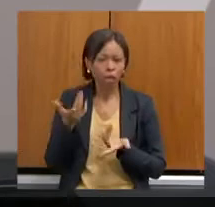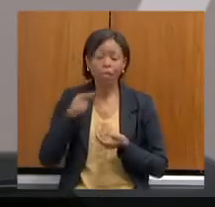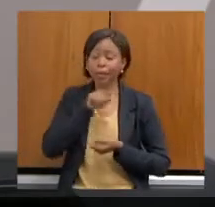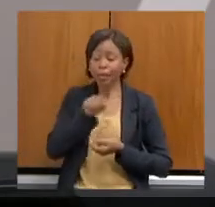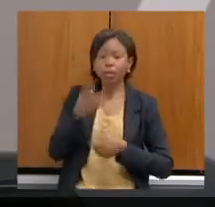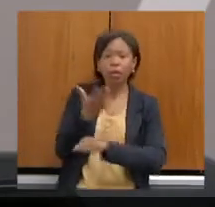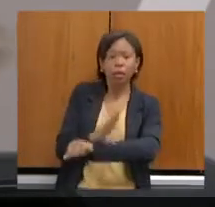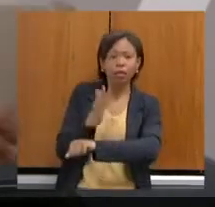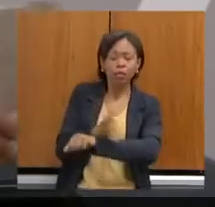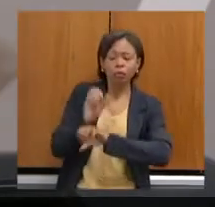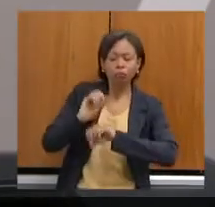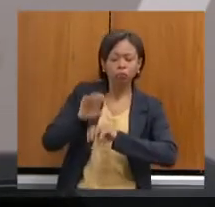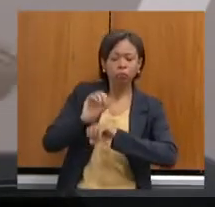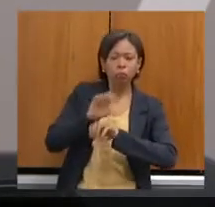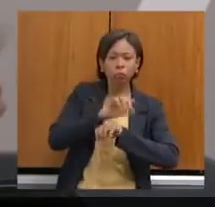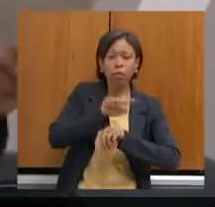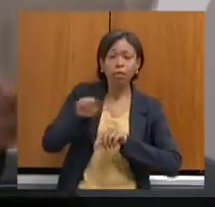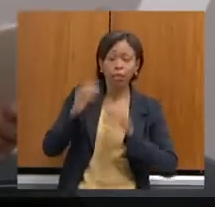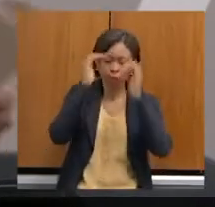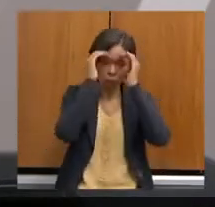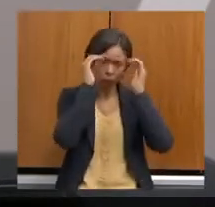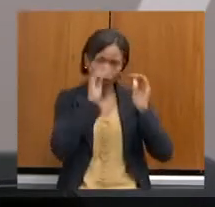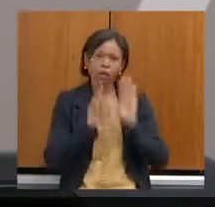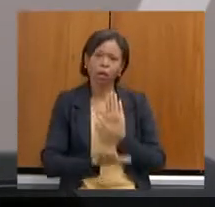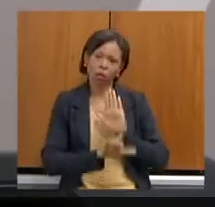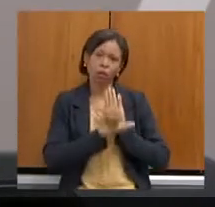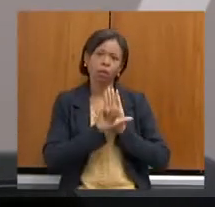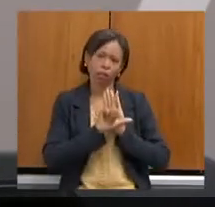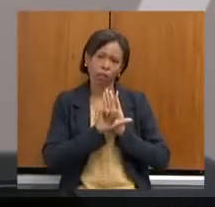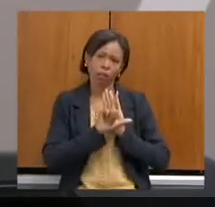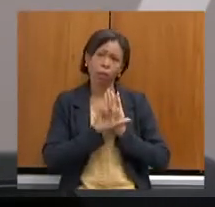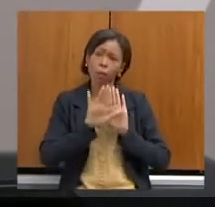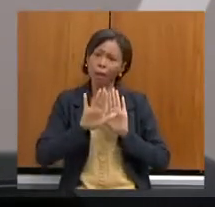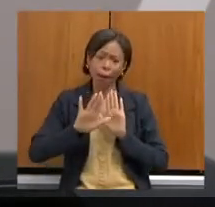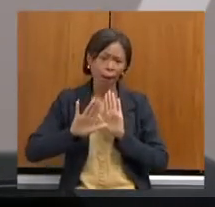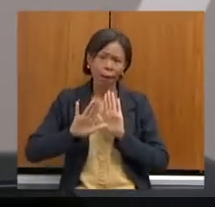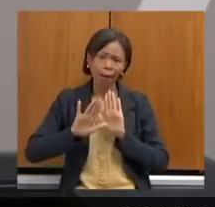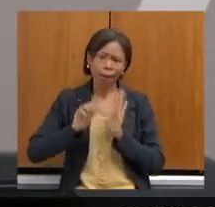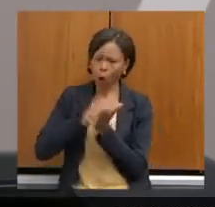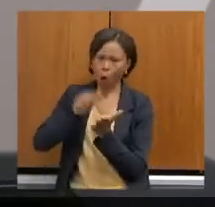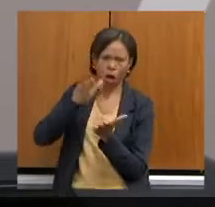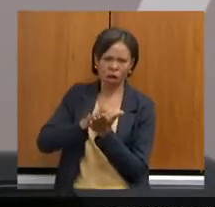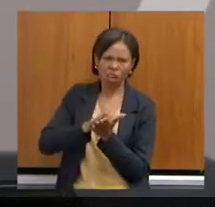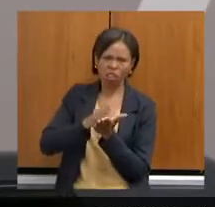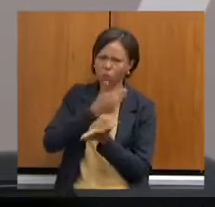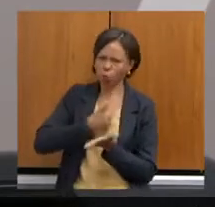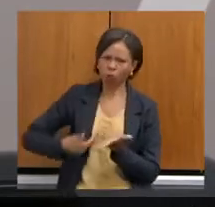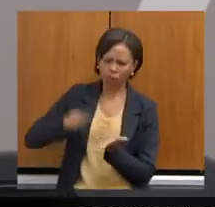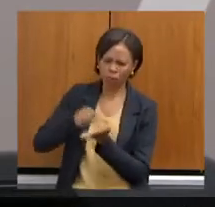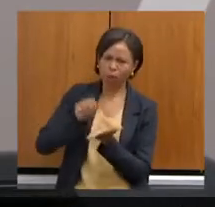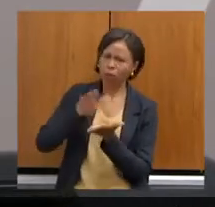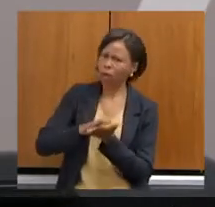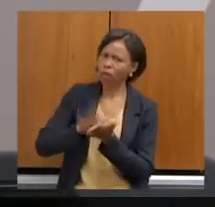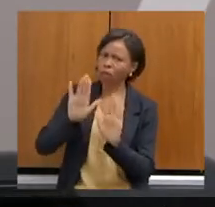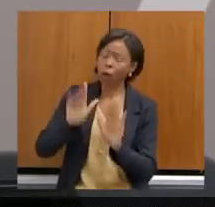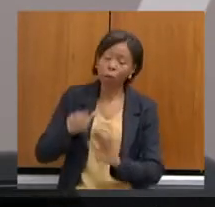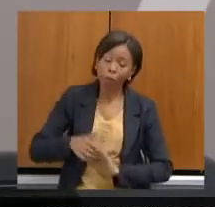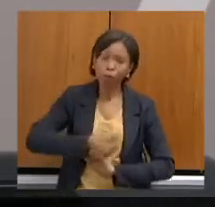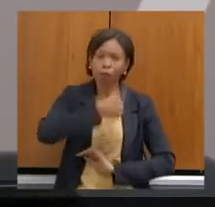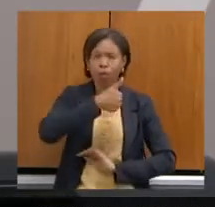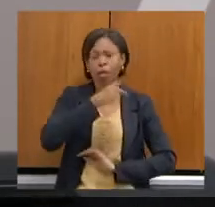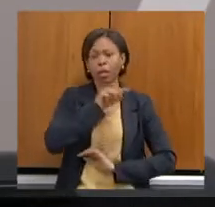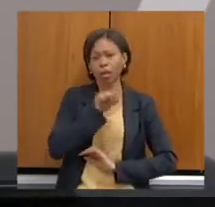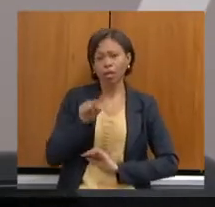para que possam cumprir a lei antes da mão pesada do governo sobre quem tenta produzir